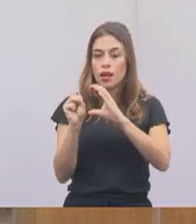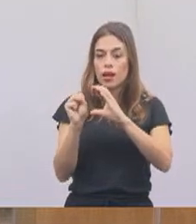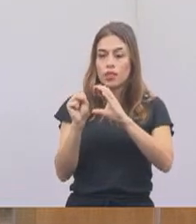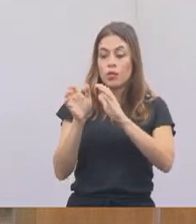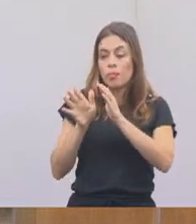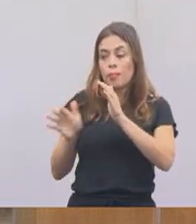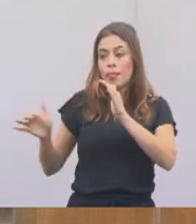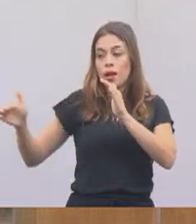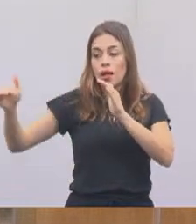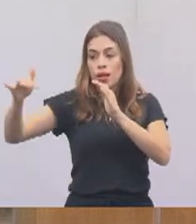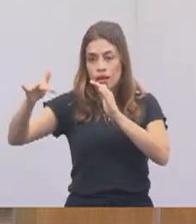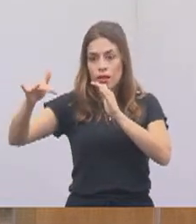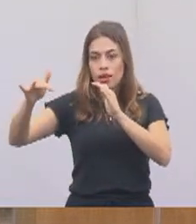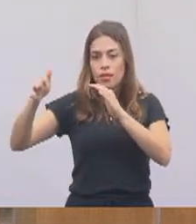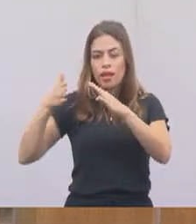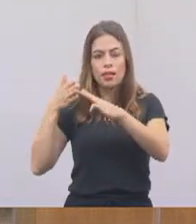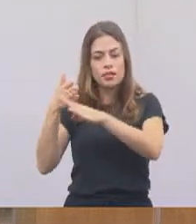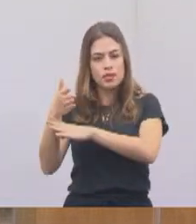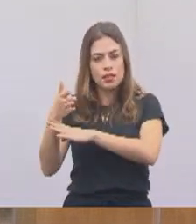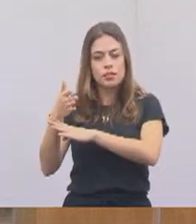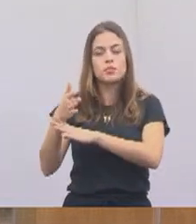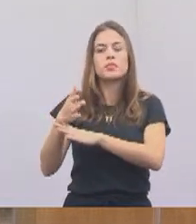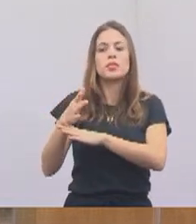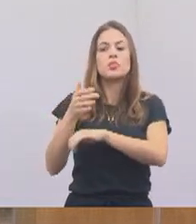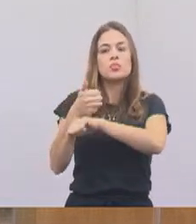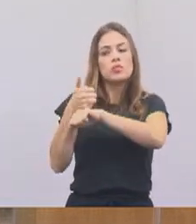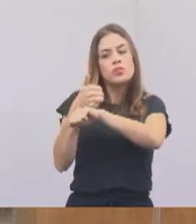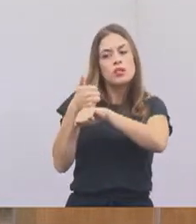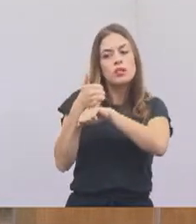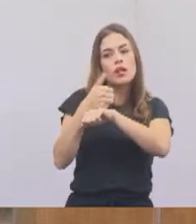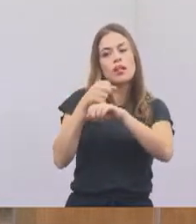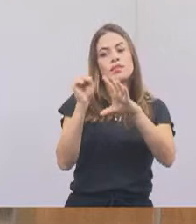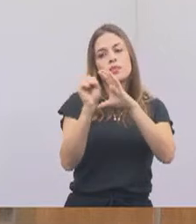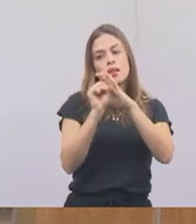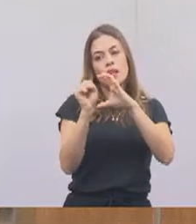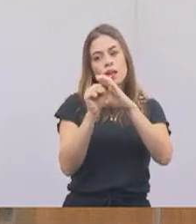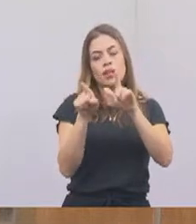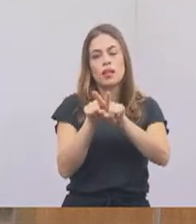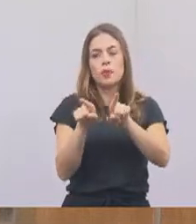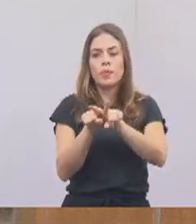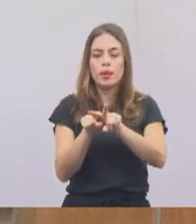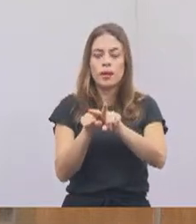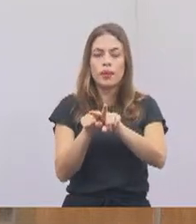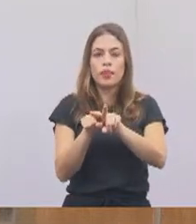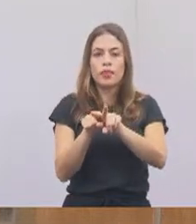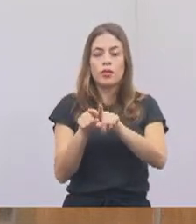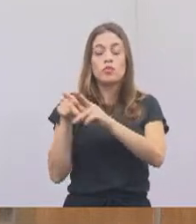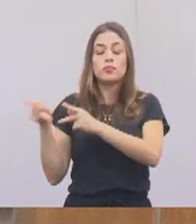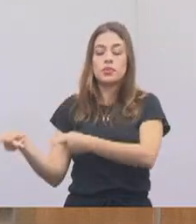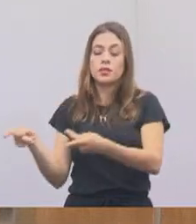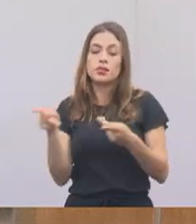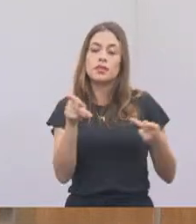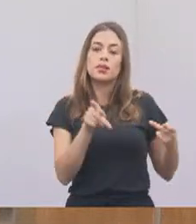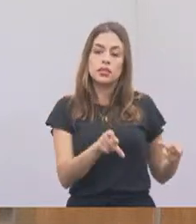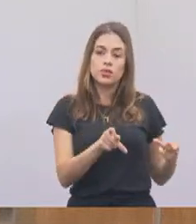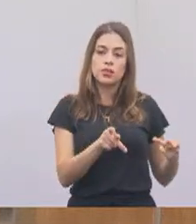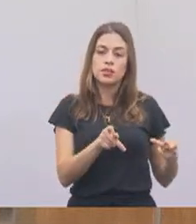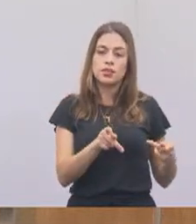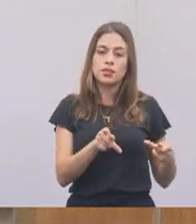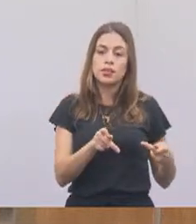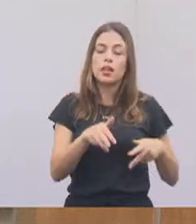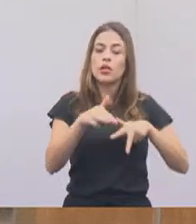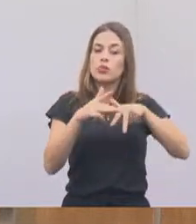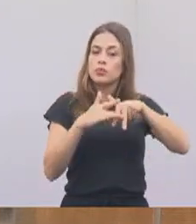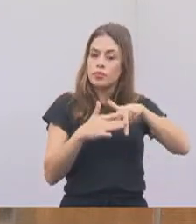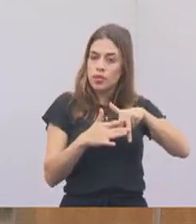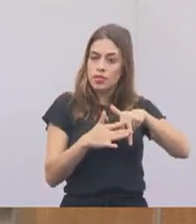serve de acesso tanto para os profissionais da Santa Casa, como também aos visitantes e aos